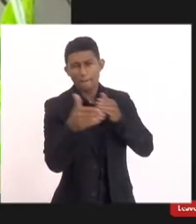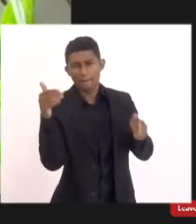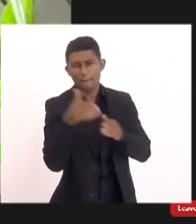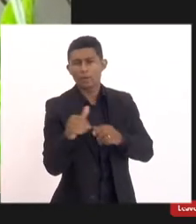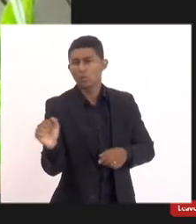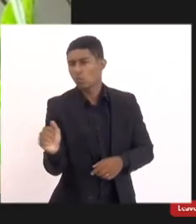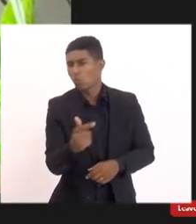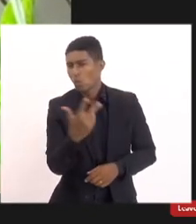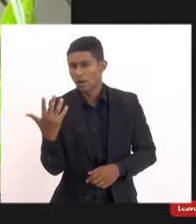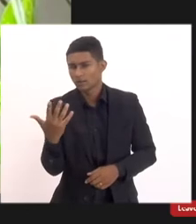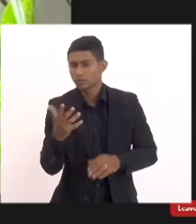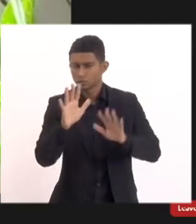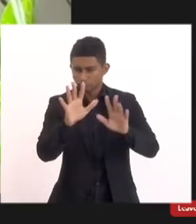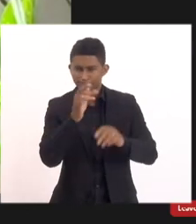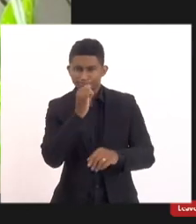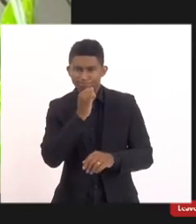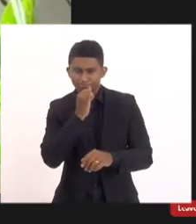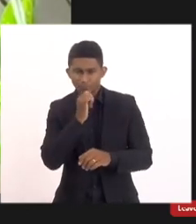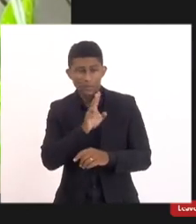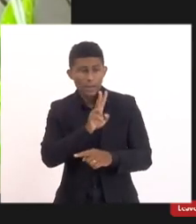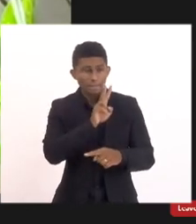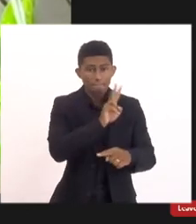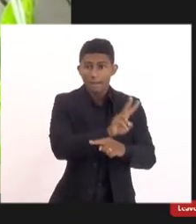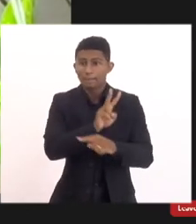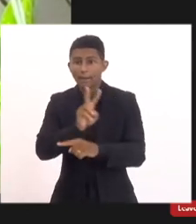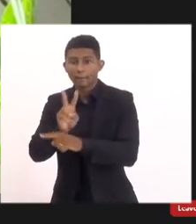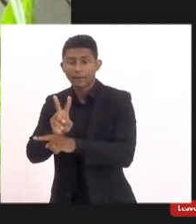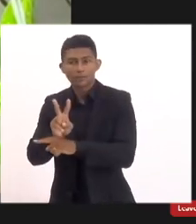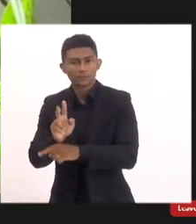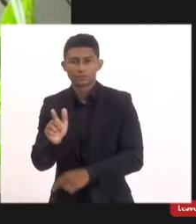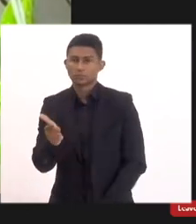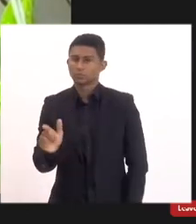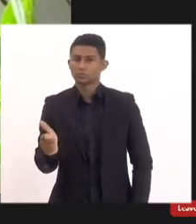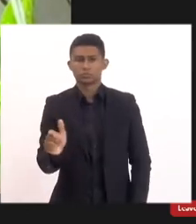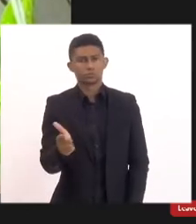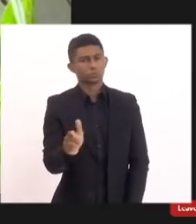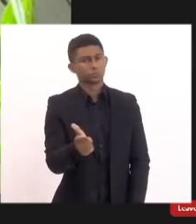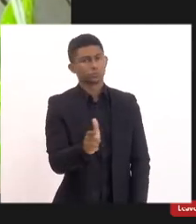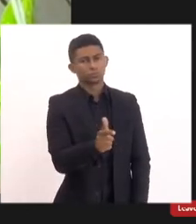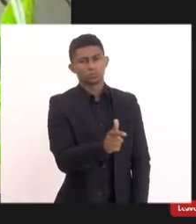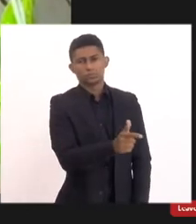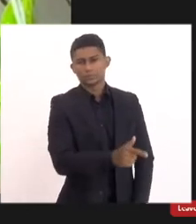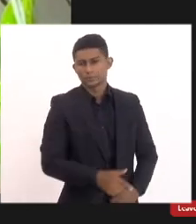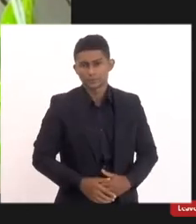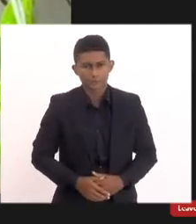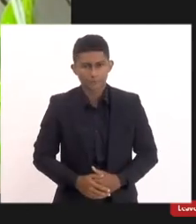temos inspetores, já foi falado aqui da possibilidade, tudo, mas não temos.